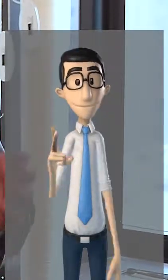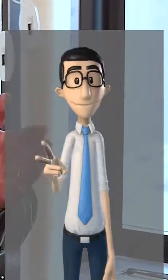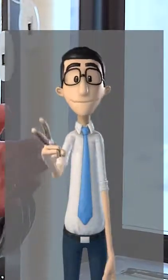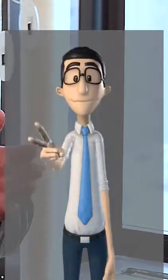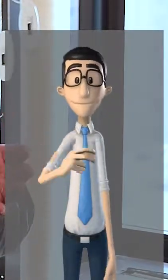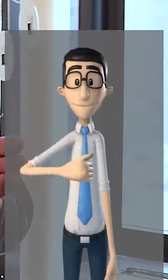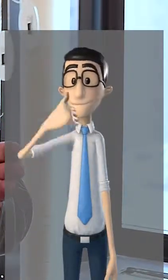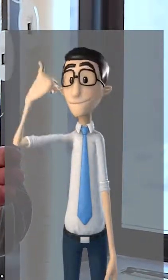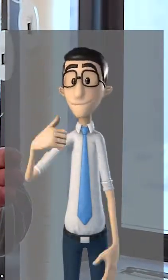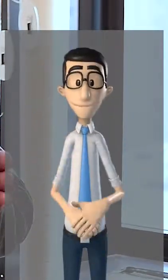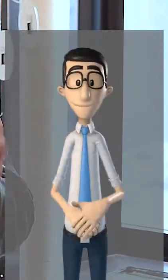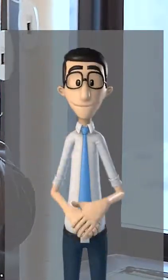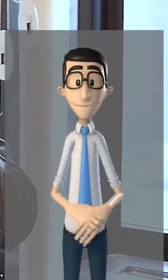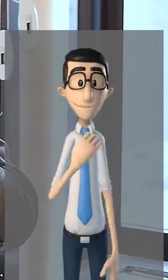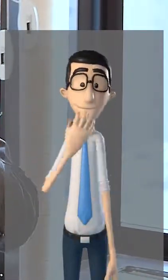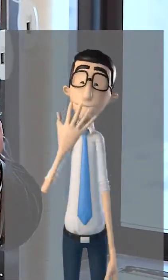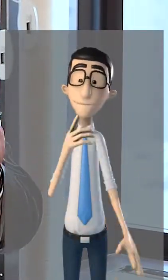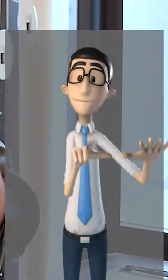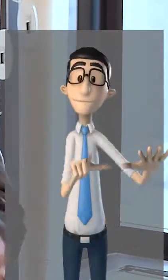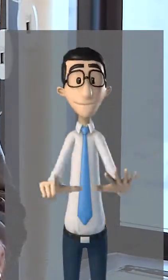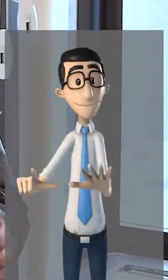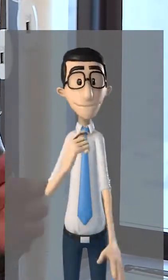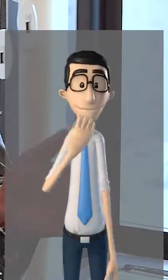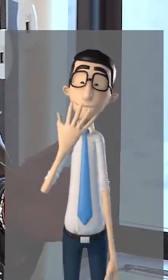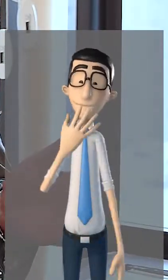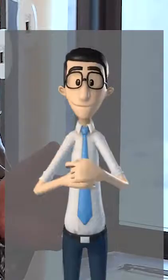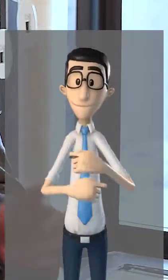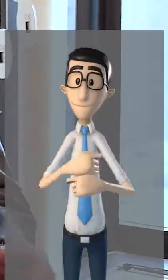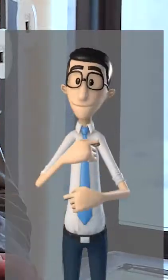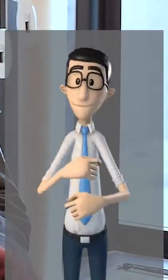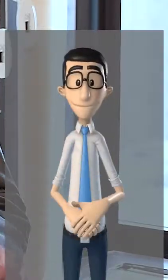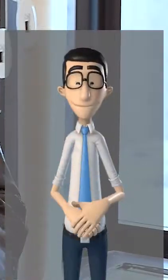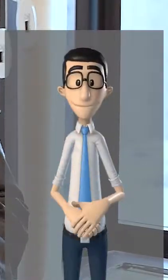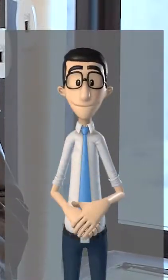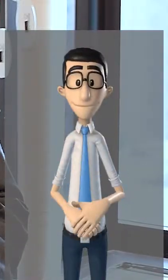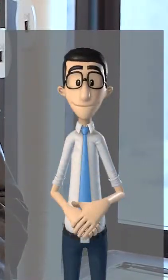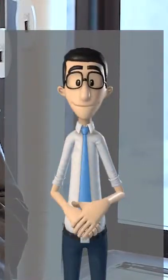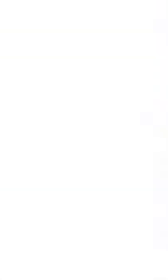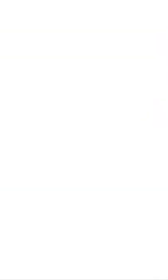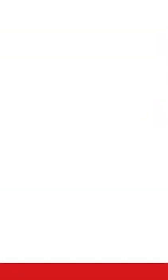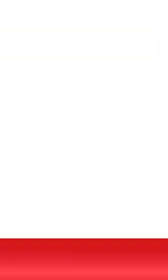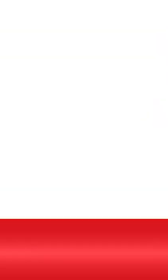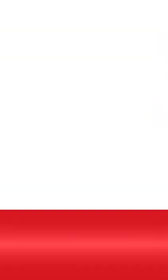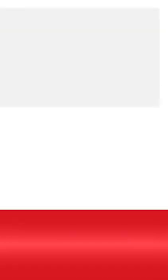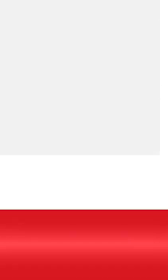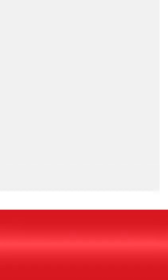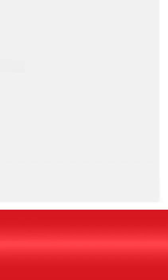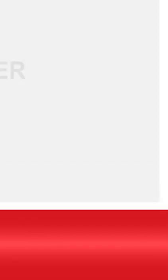fundação trabalha para receber você cada vez melhor. Tenha uma boa semana e bons negócios.